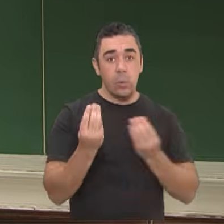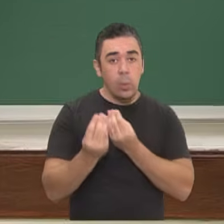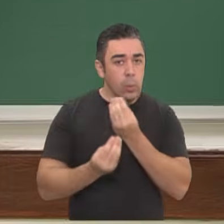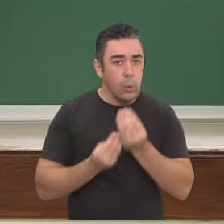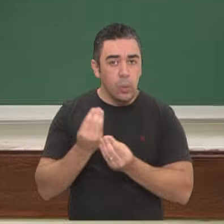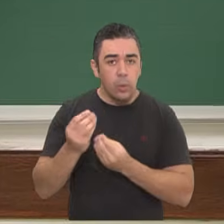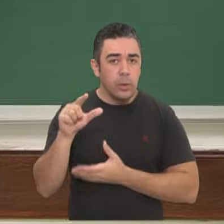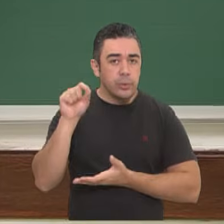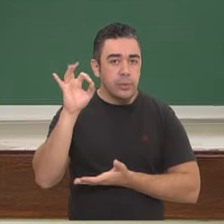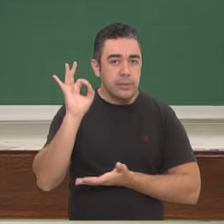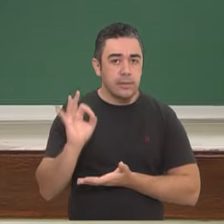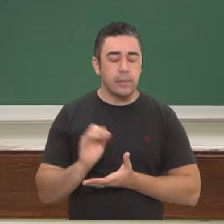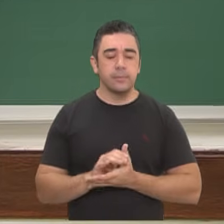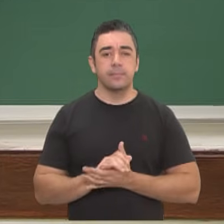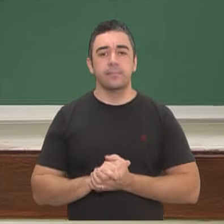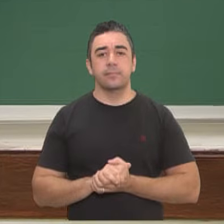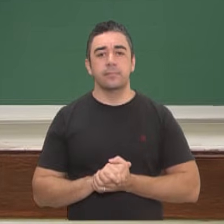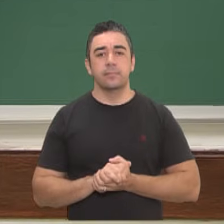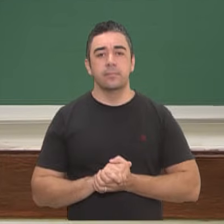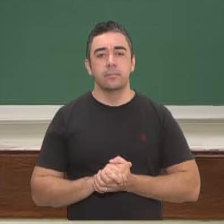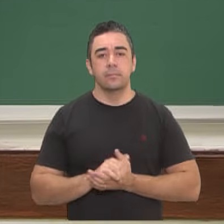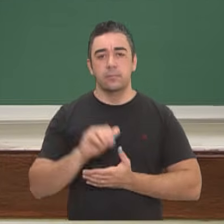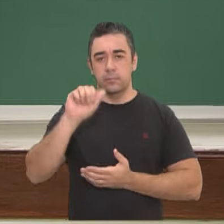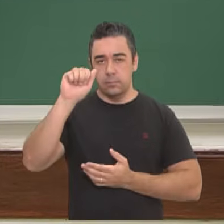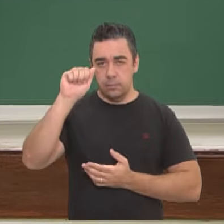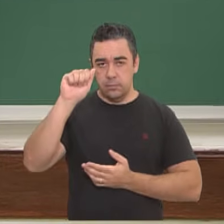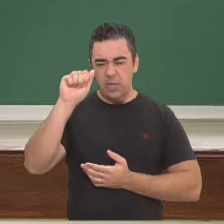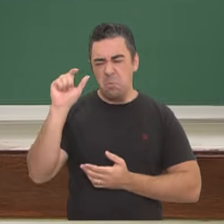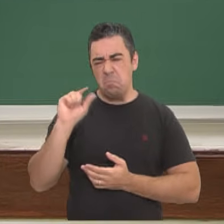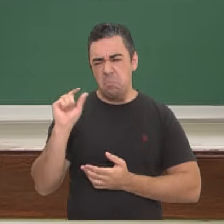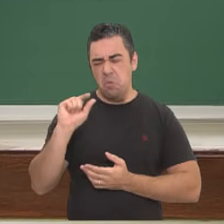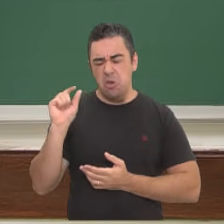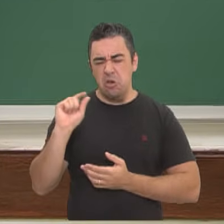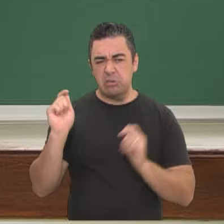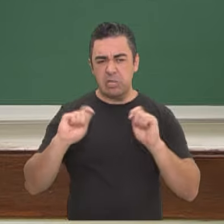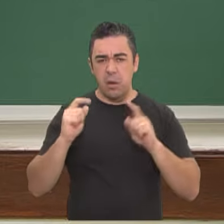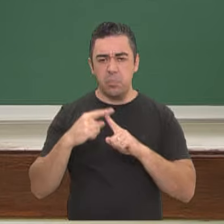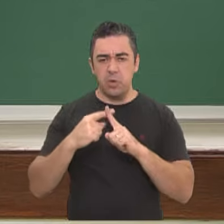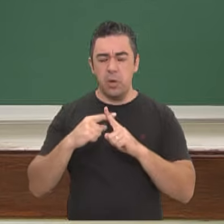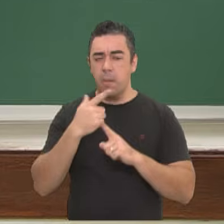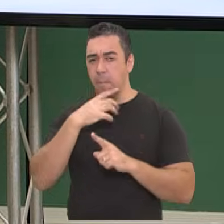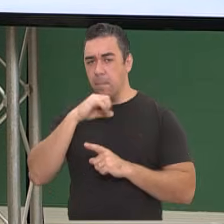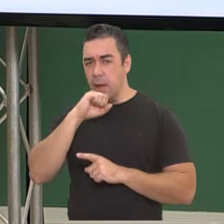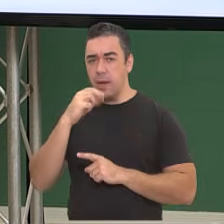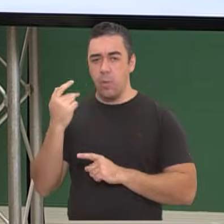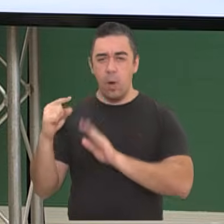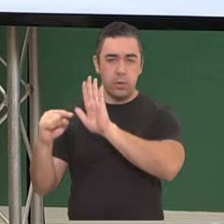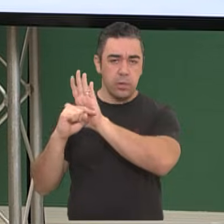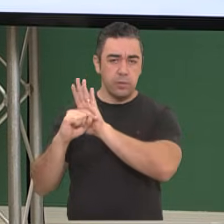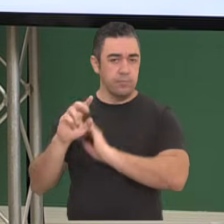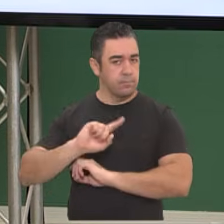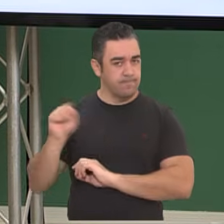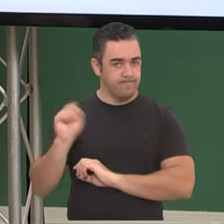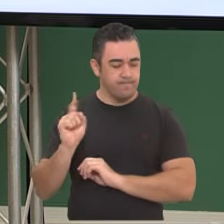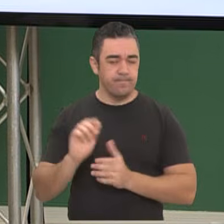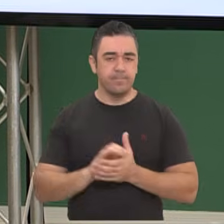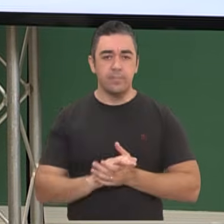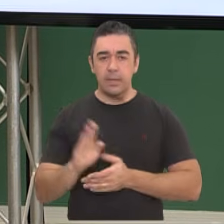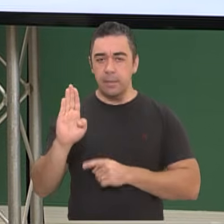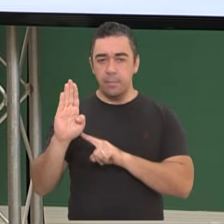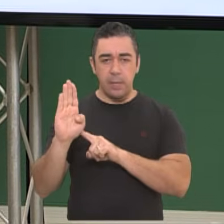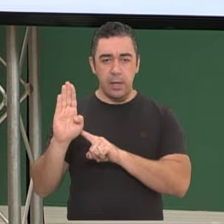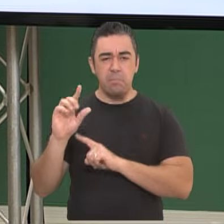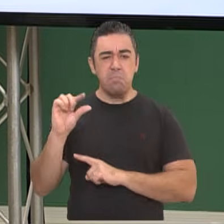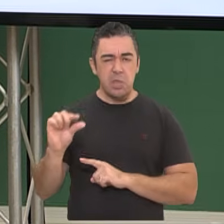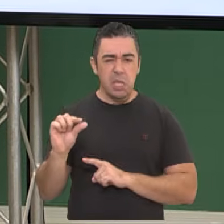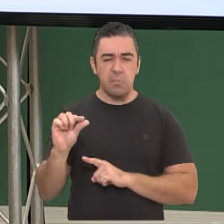qual que é a alternativa correta. Letra A chance é mínima, vista que o pai é RH negativo? Não. Letra B, é